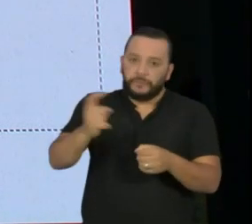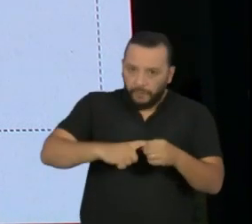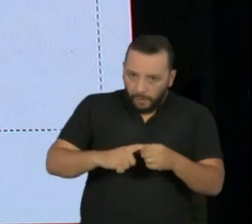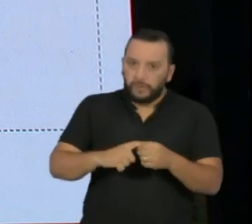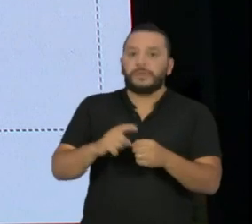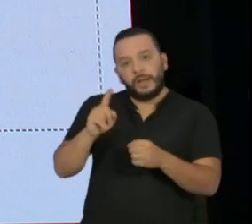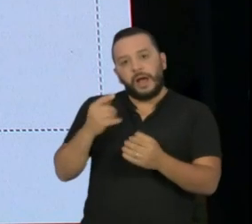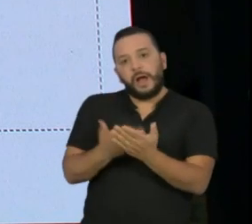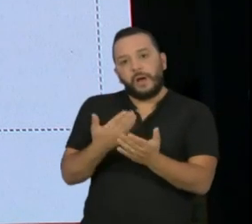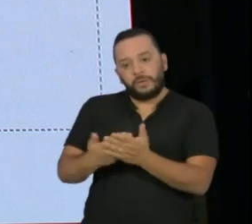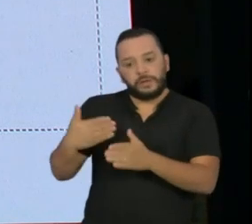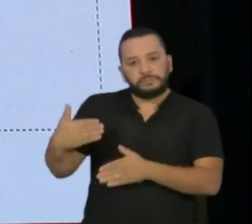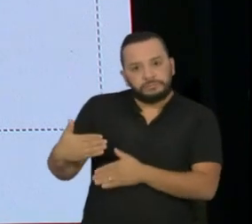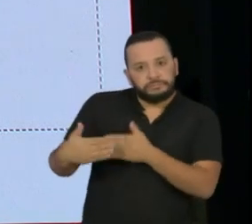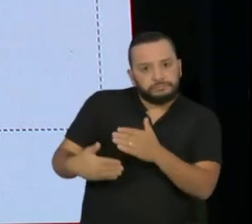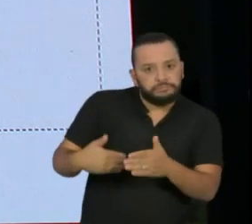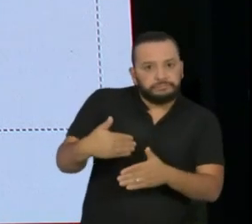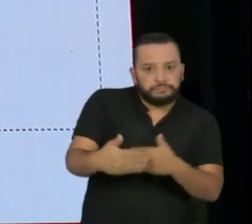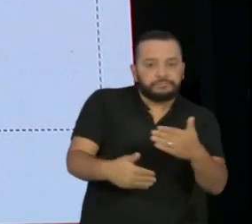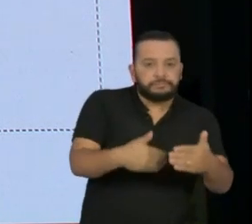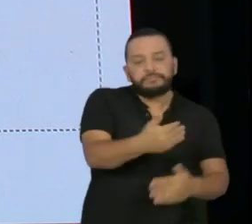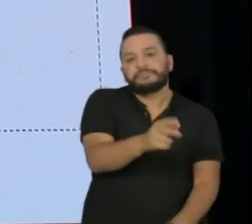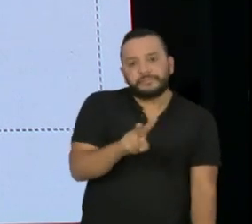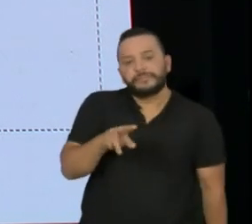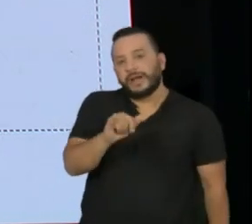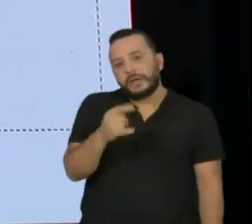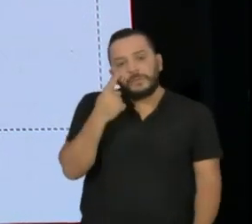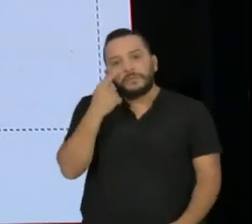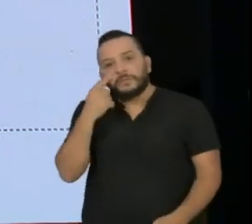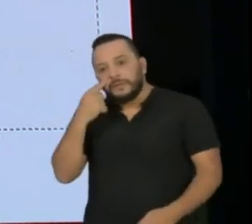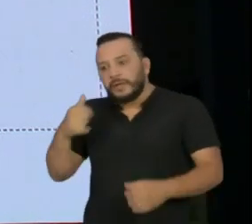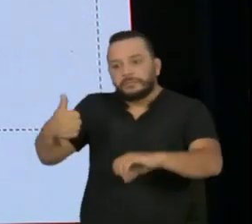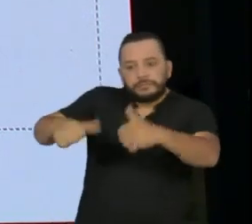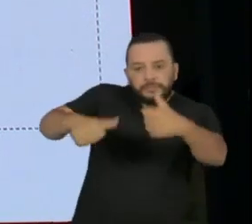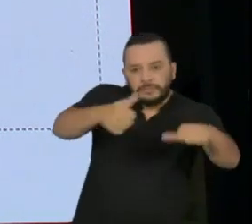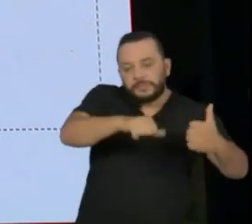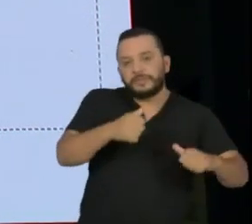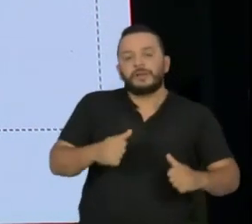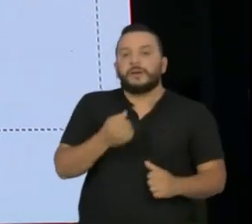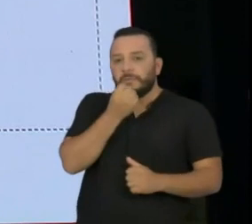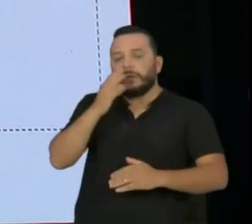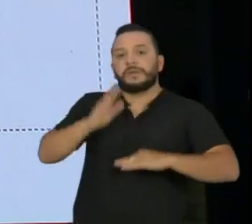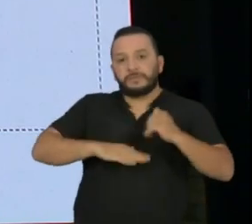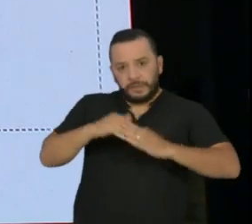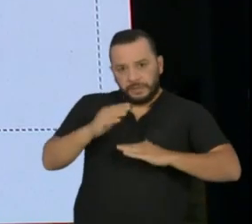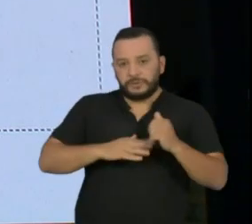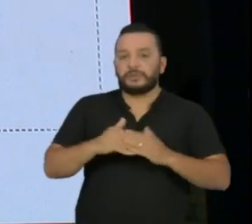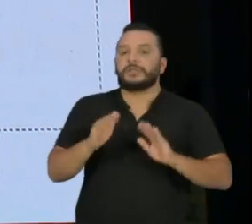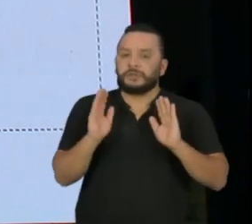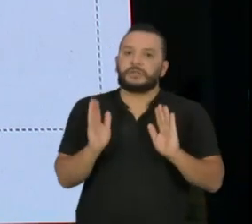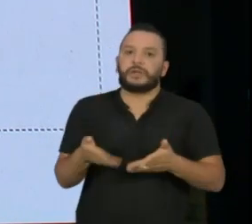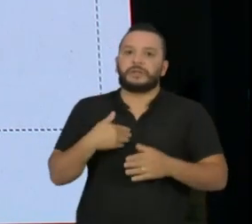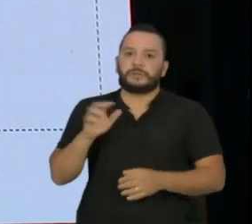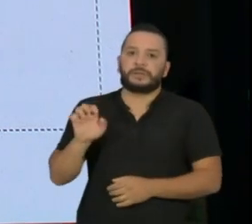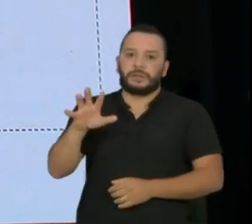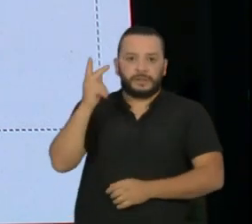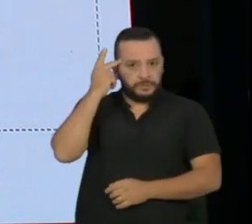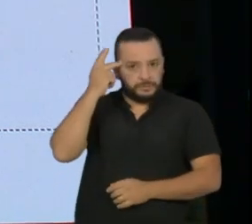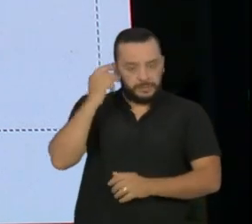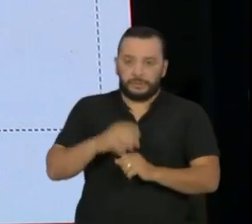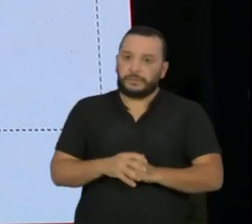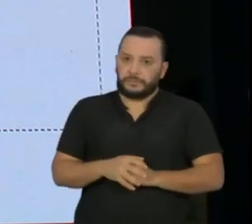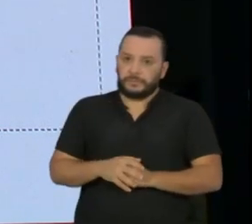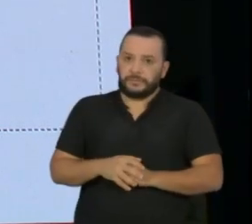também gradual, para também observar as boas práticas, mas as boas práticas já iniciadas pelo Estado de São Paulo. E